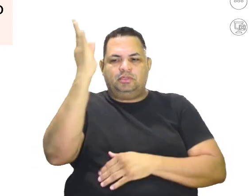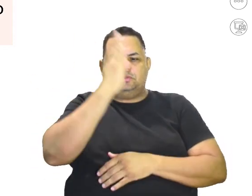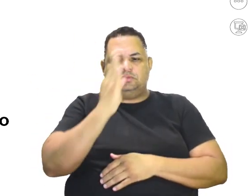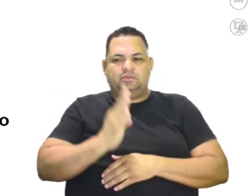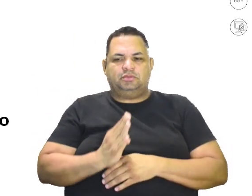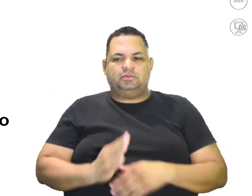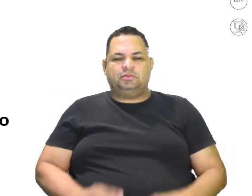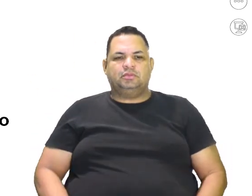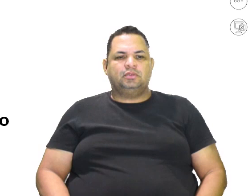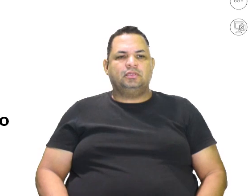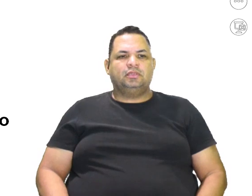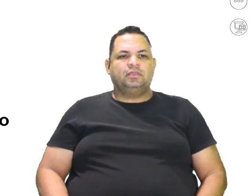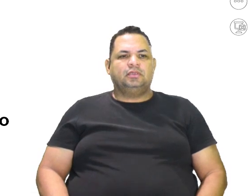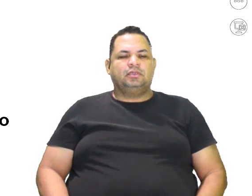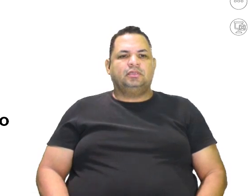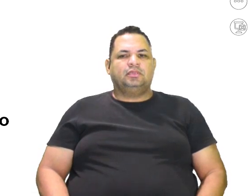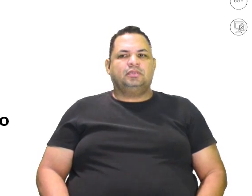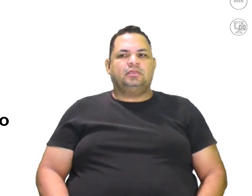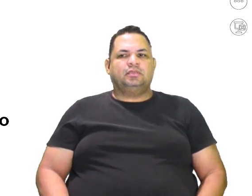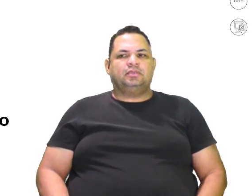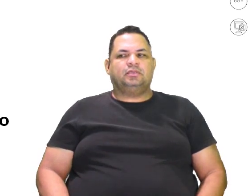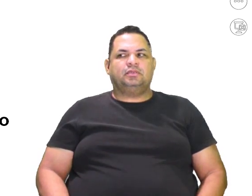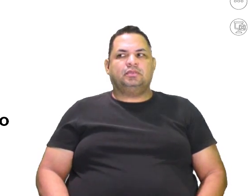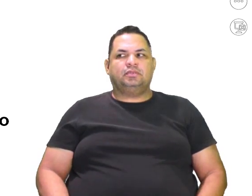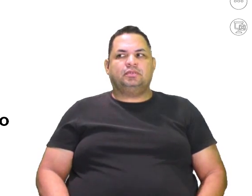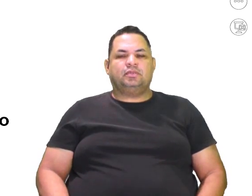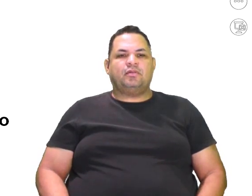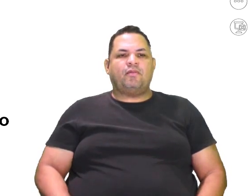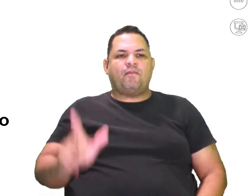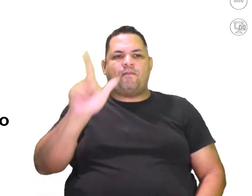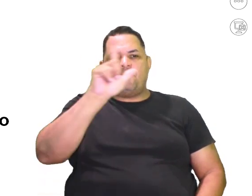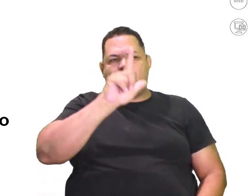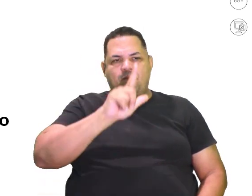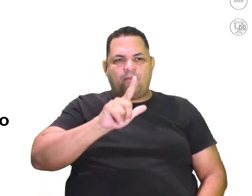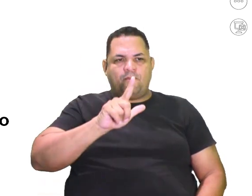viu. E aqui na literatura,